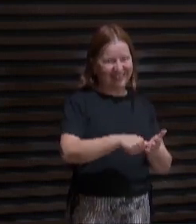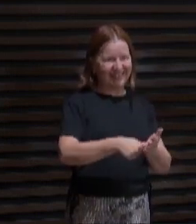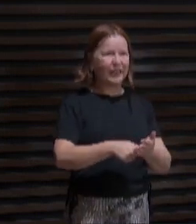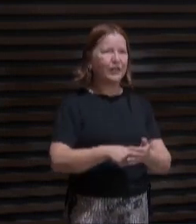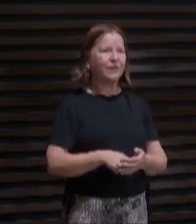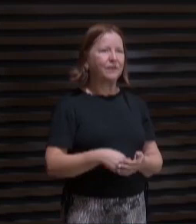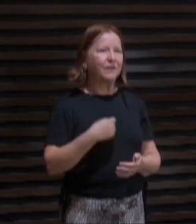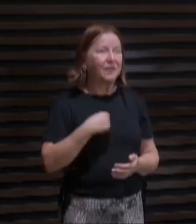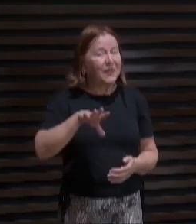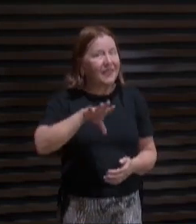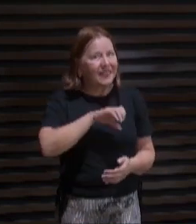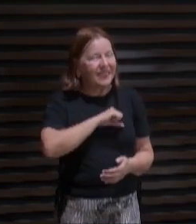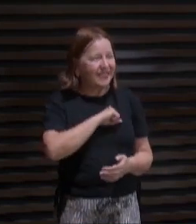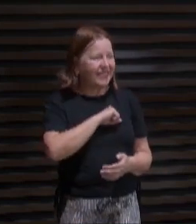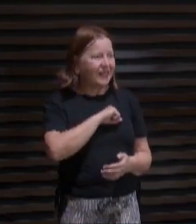Eu sou um amado.